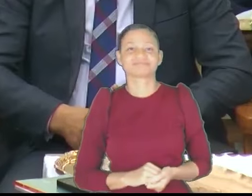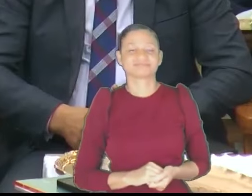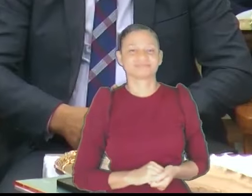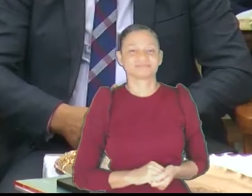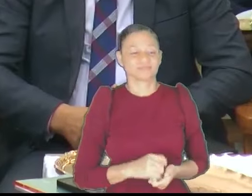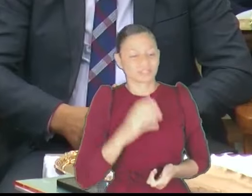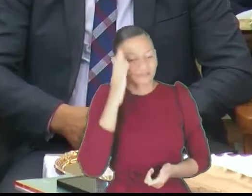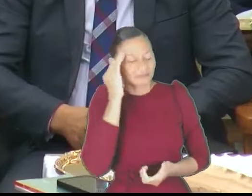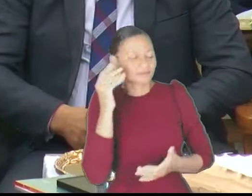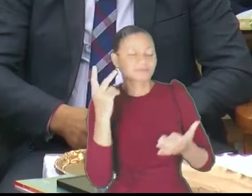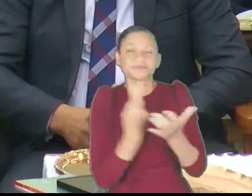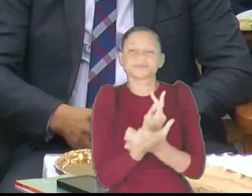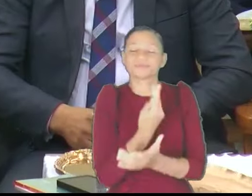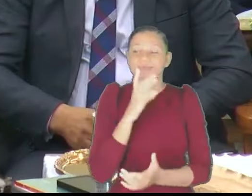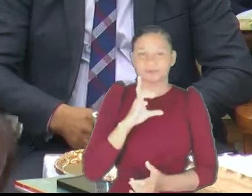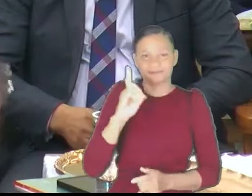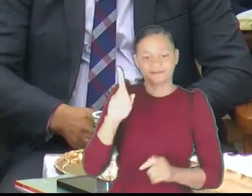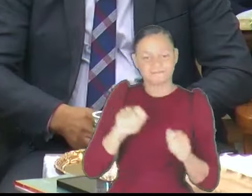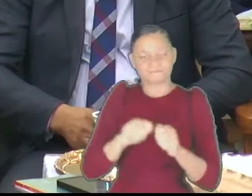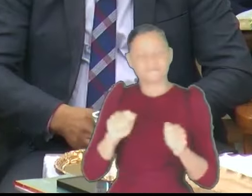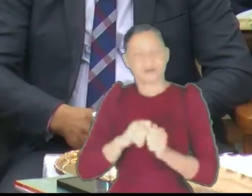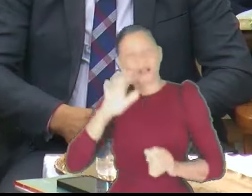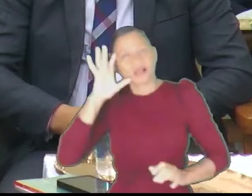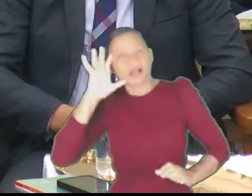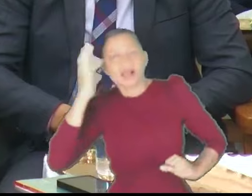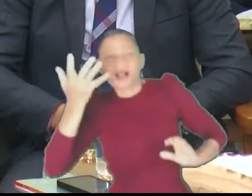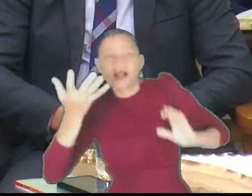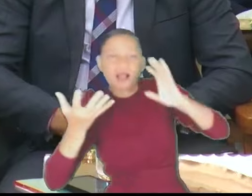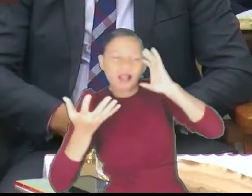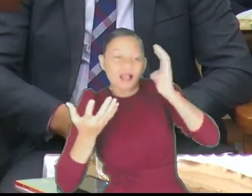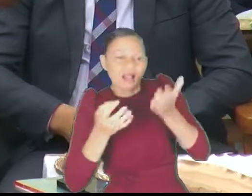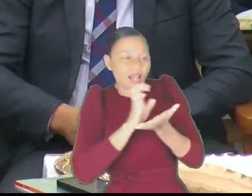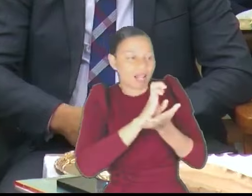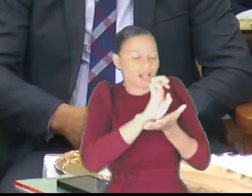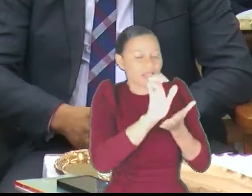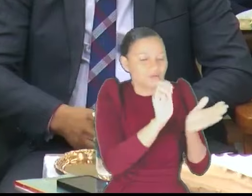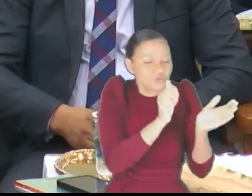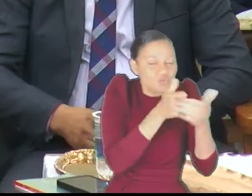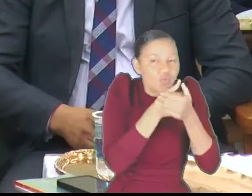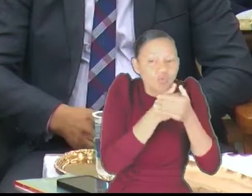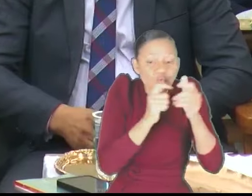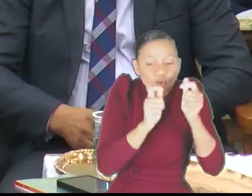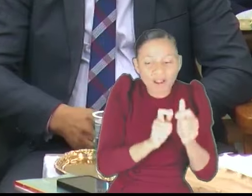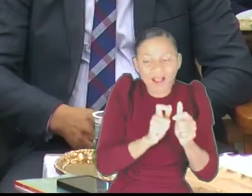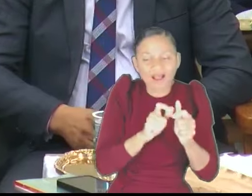Sabe o que Deus faz? Resolve esconder Elias na casa do inimigo.